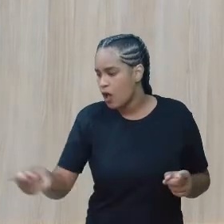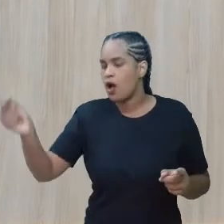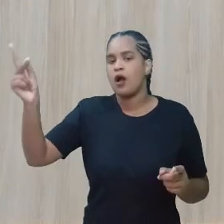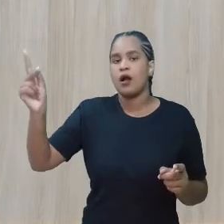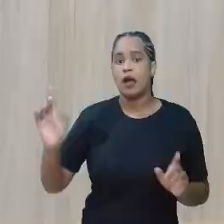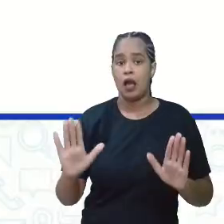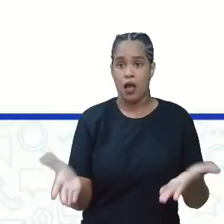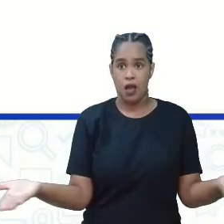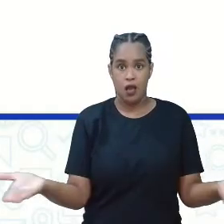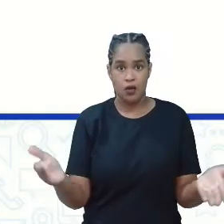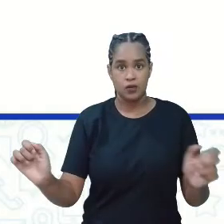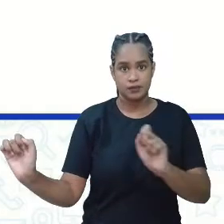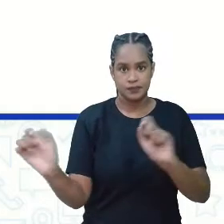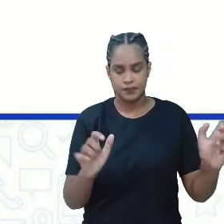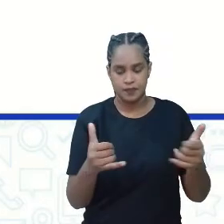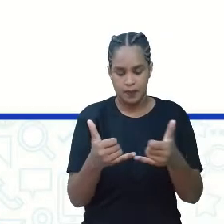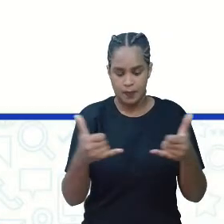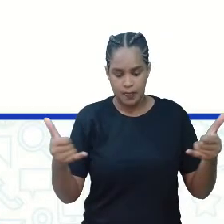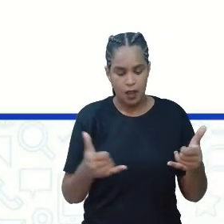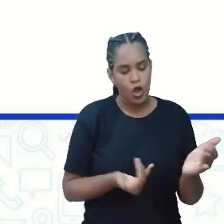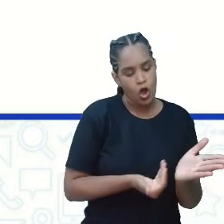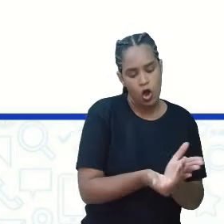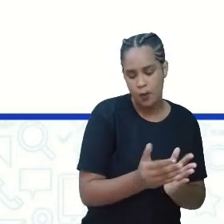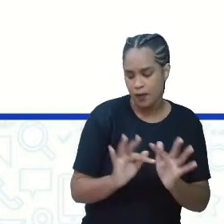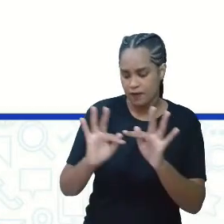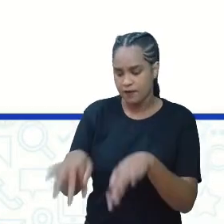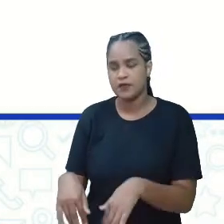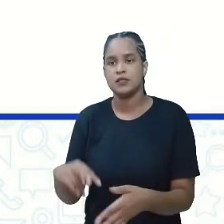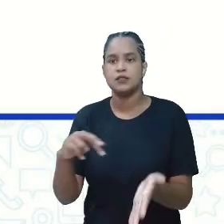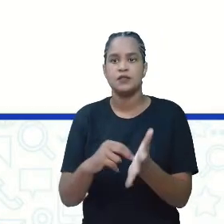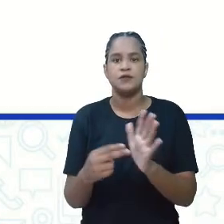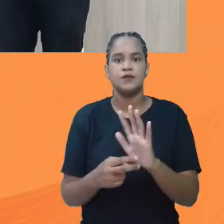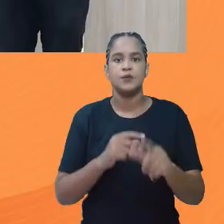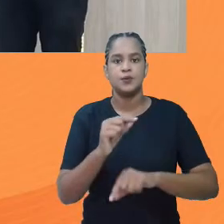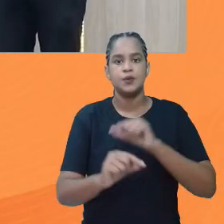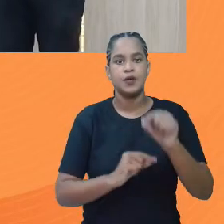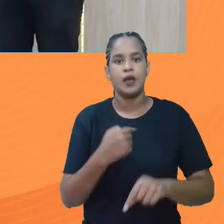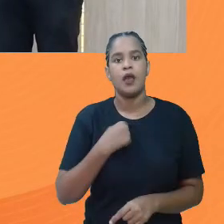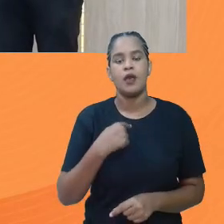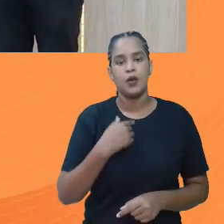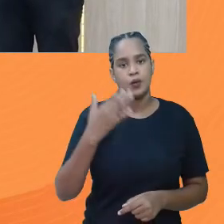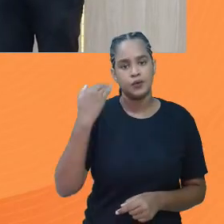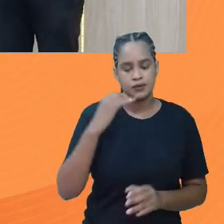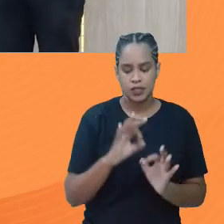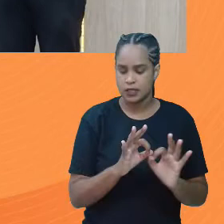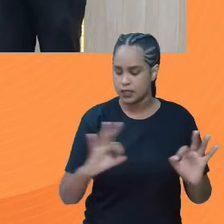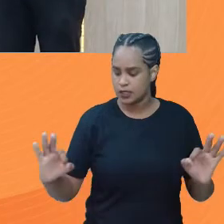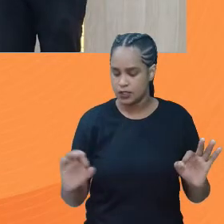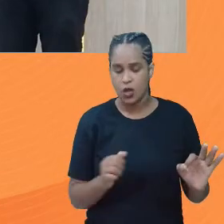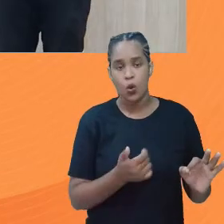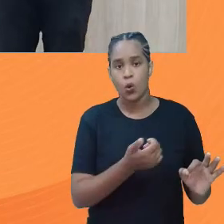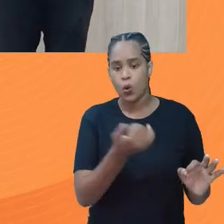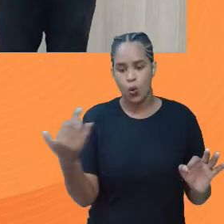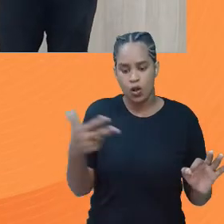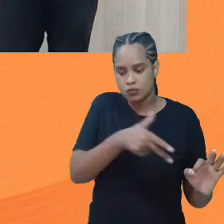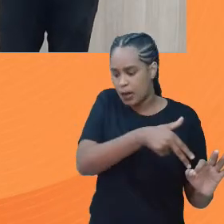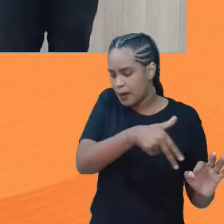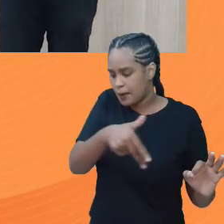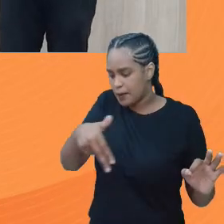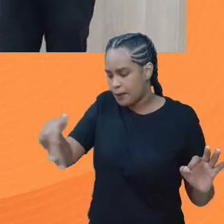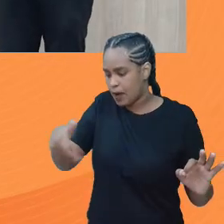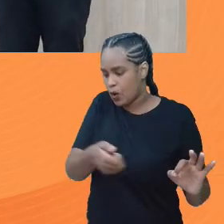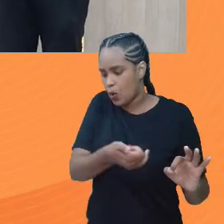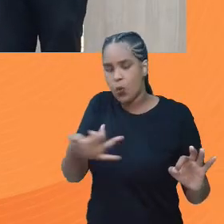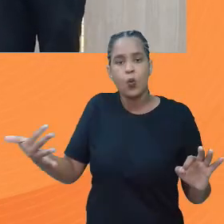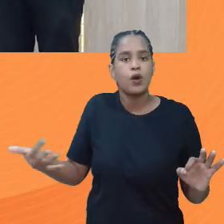ó, eu tenho um começo e tenho um fim, e aí eu posso definir aí a distância, tá? Entre esses dois pontos.